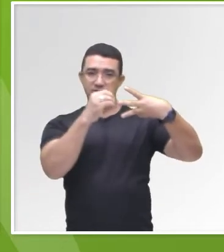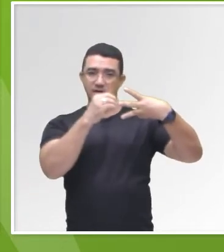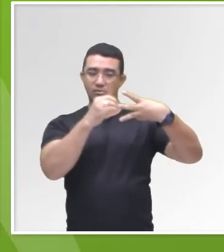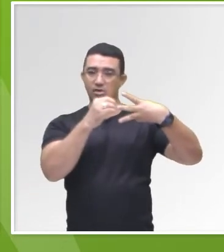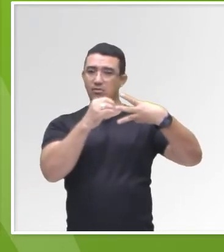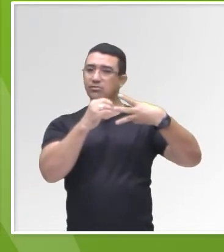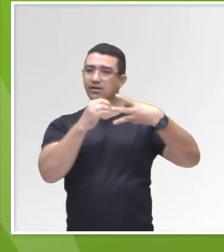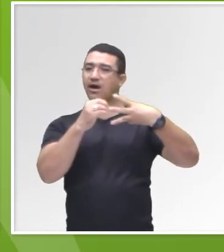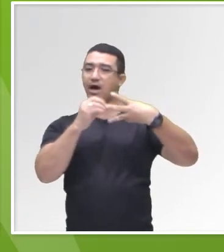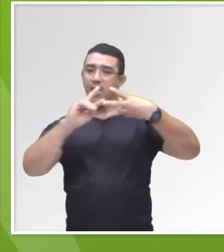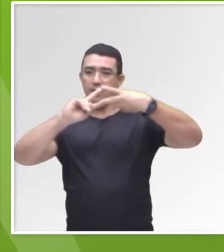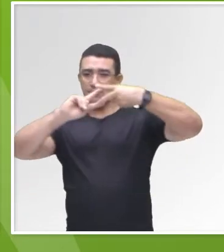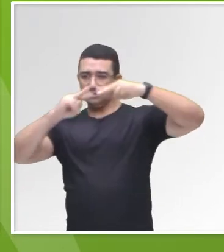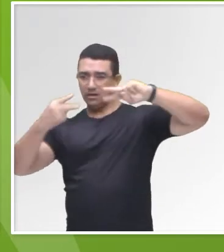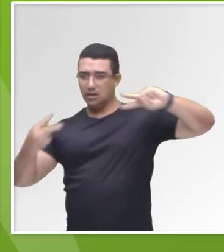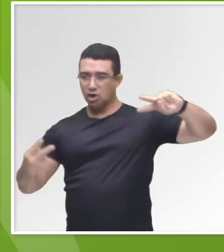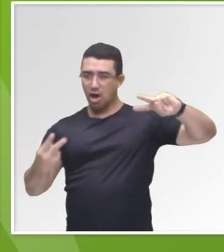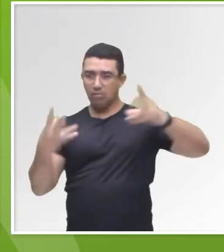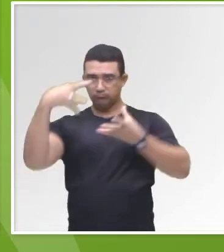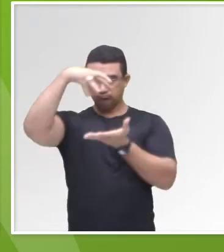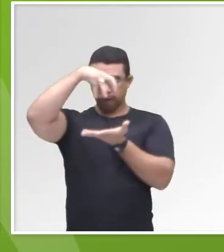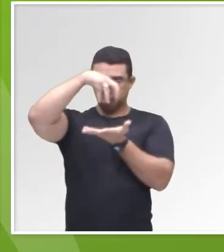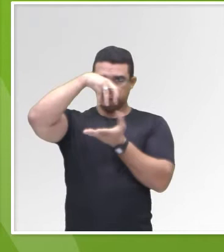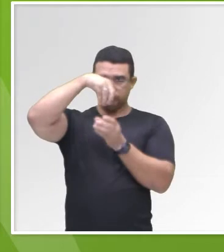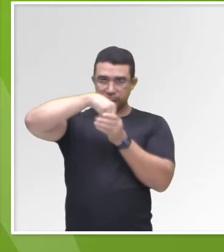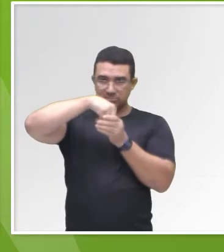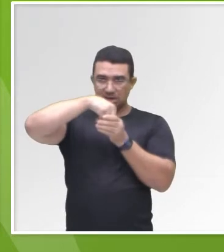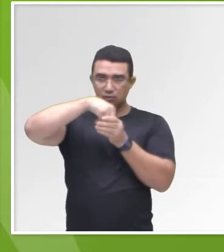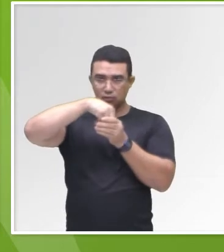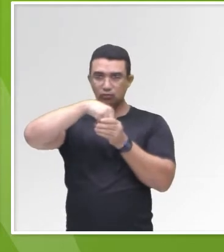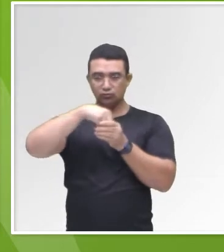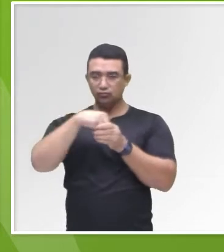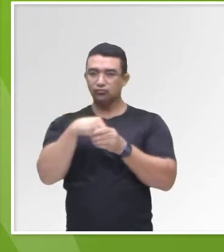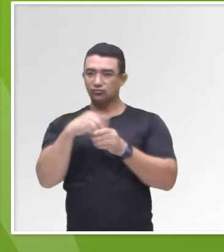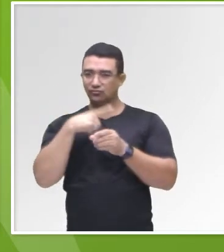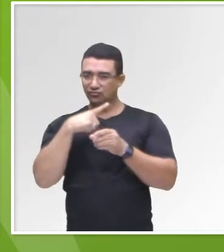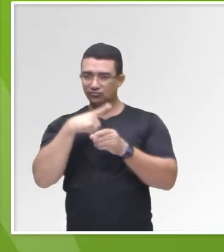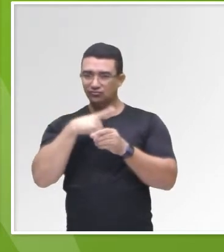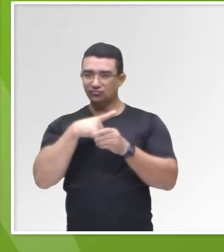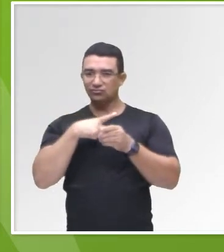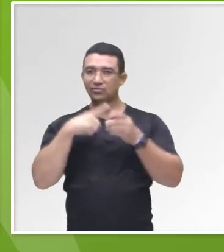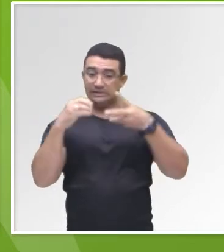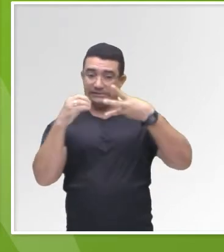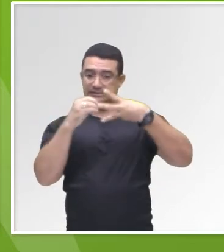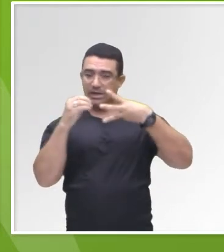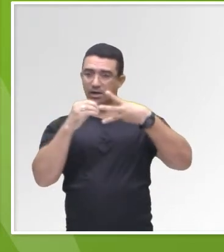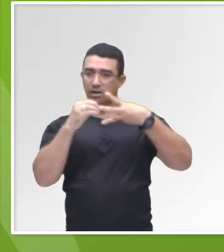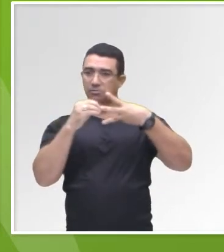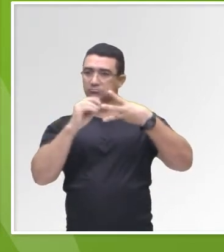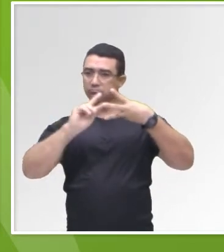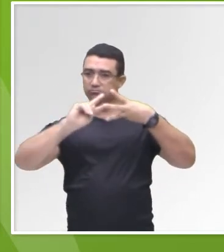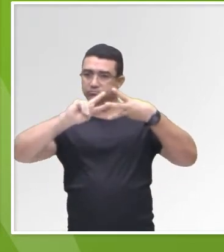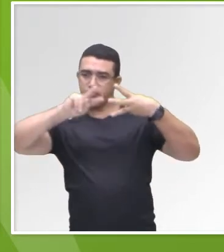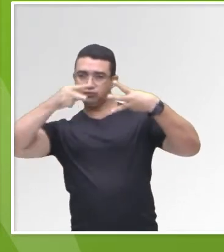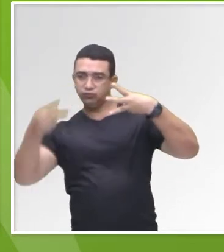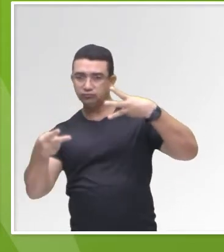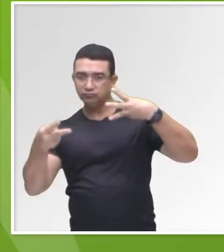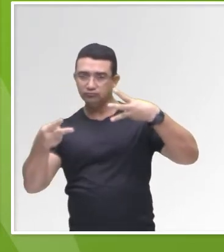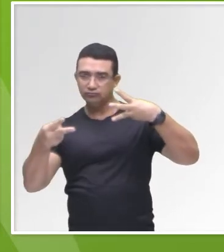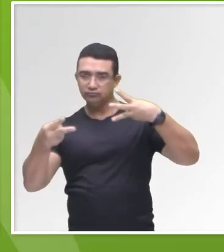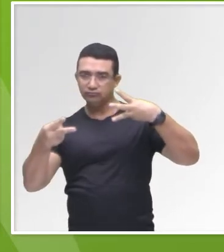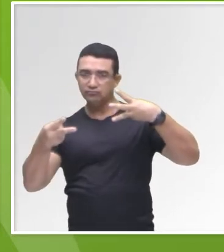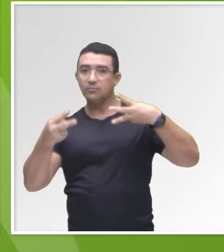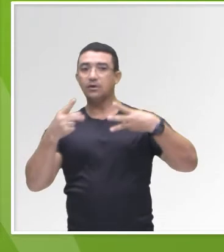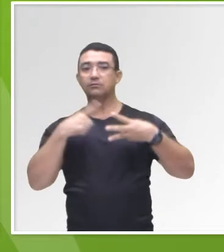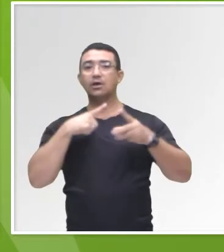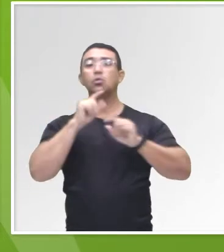DNA que a gente tem lá no interior da nossa célula, ele vai fazer uma cópia dele mesmo, certo? Olha aí a nossa imagem. A gente tem